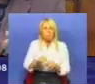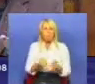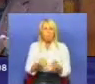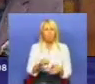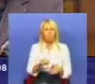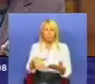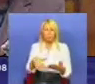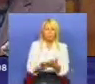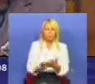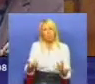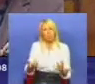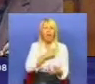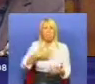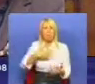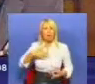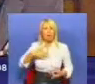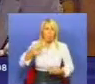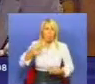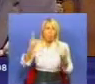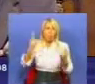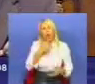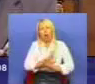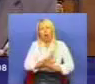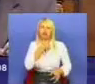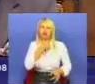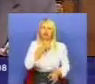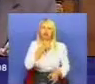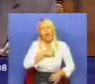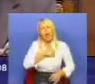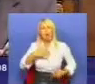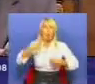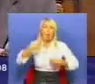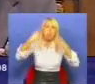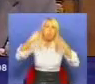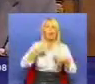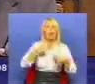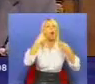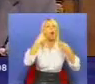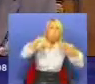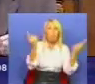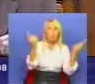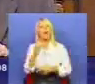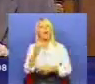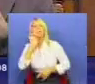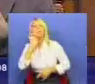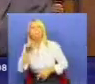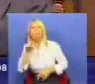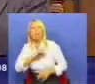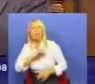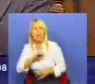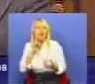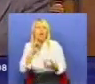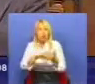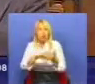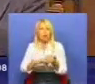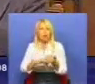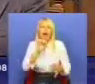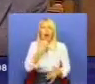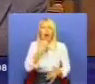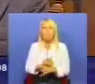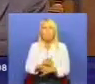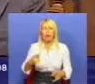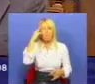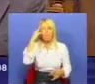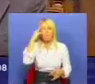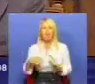de já ter decidido que a empresa pública passa a ser uma empresa pública e privado, sociedade anónima. Porque depois pensa que escapará